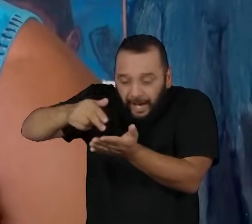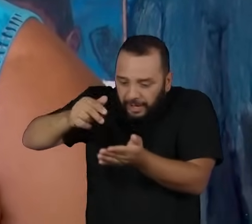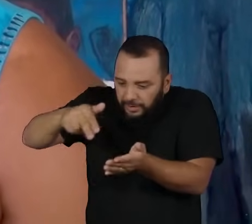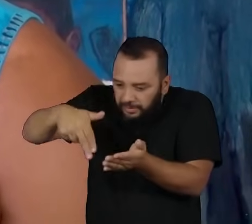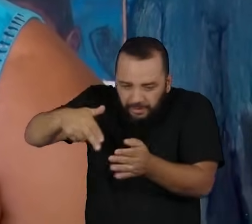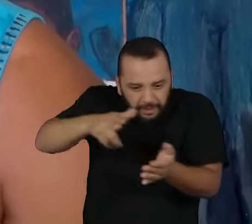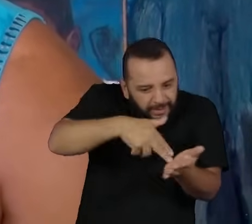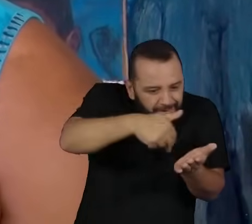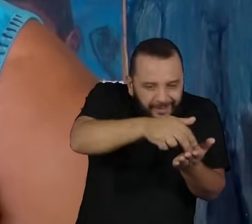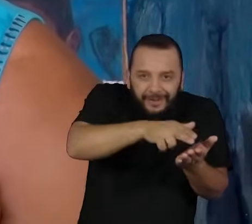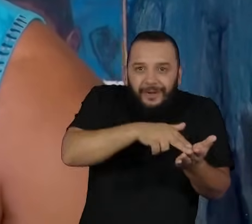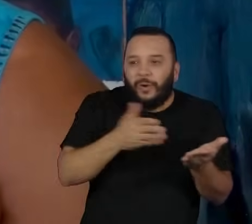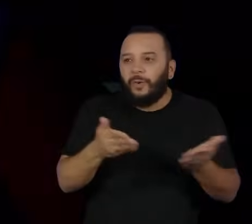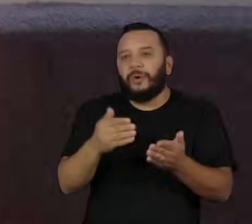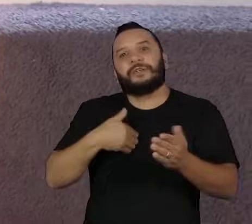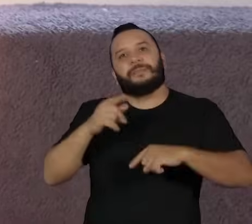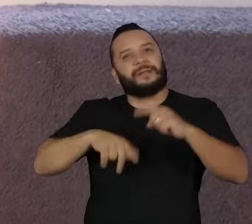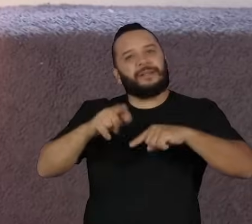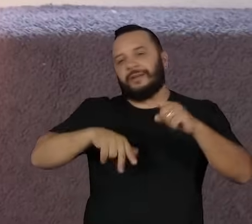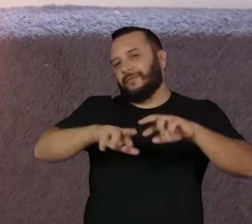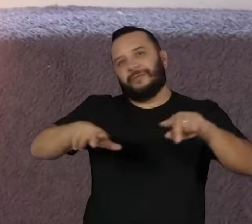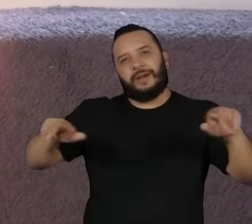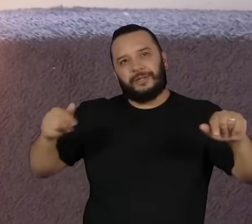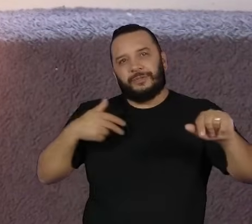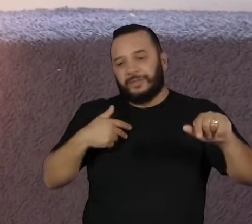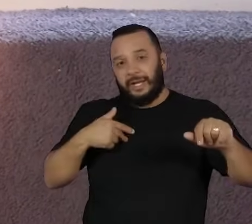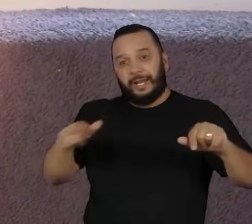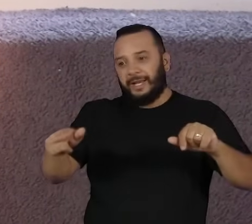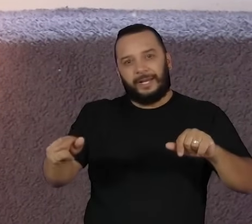e aí eu resolvo usar.